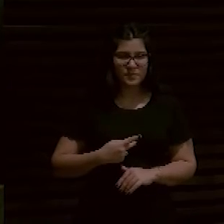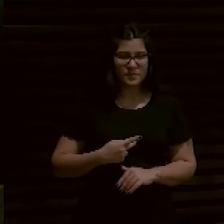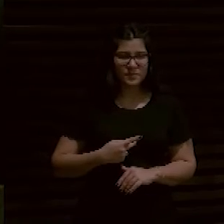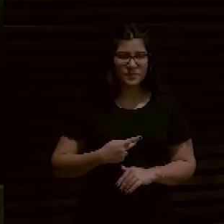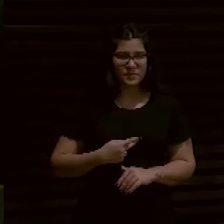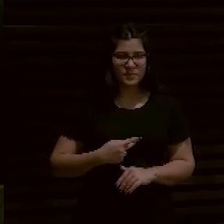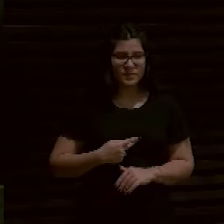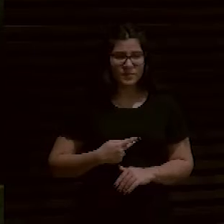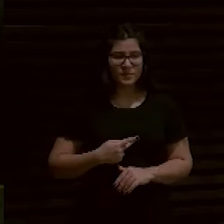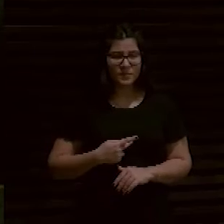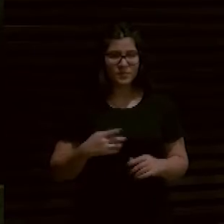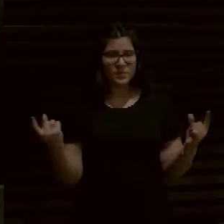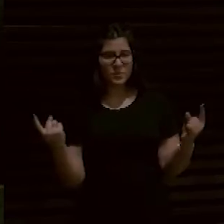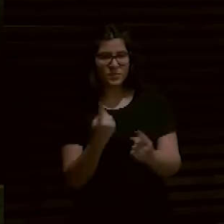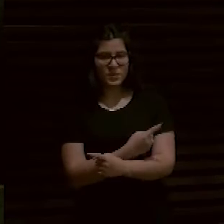anacrônica.